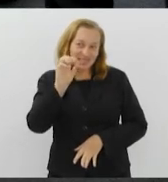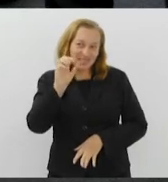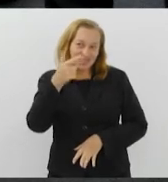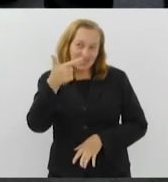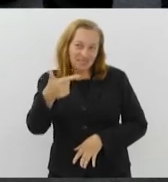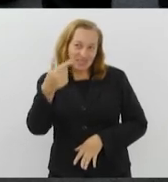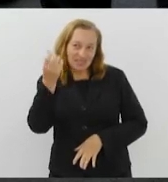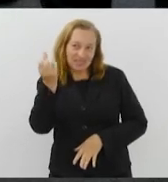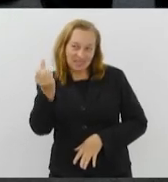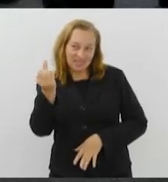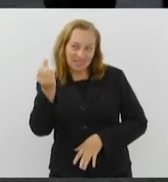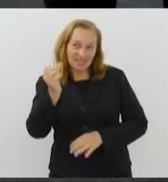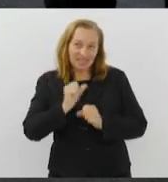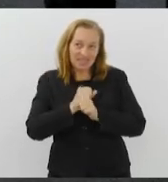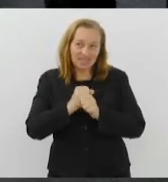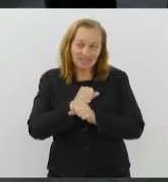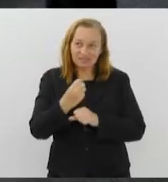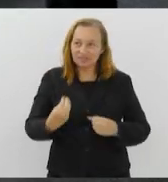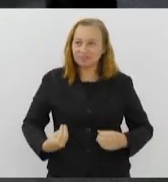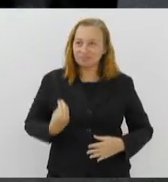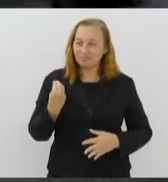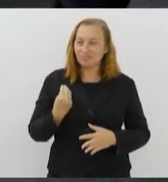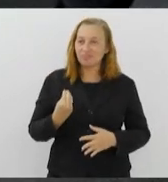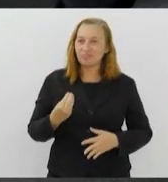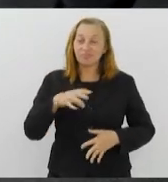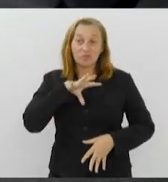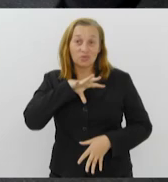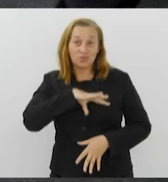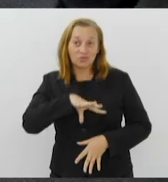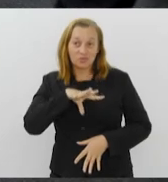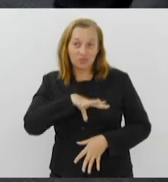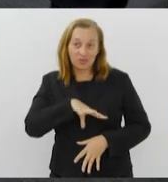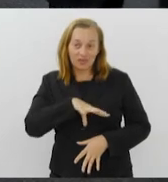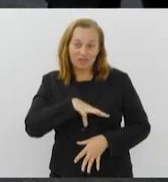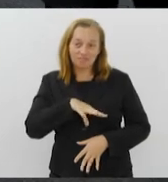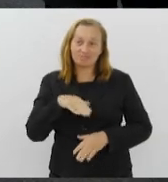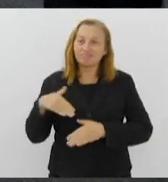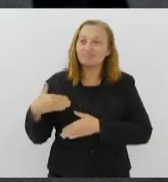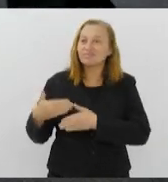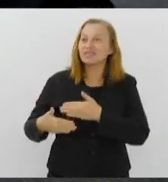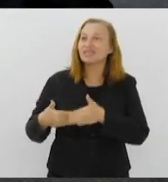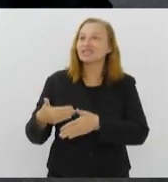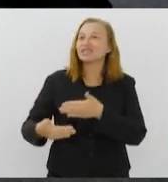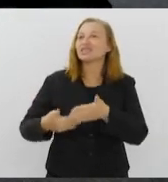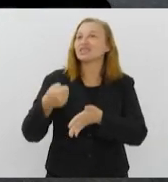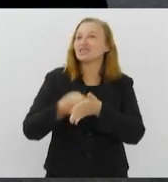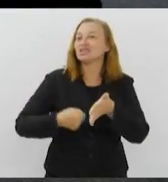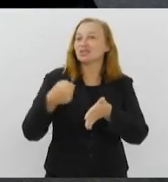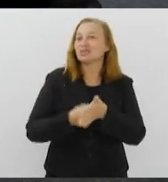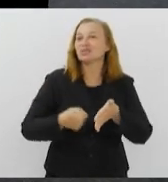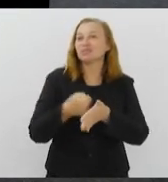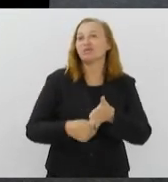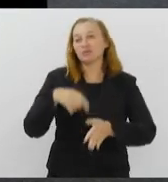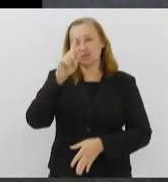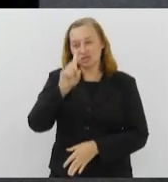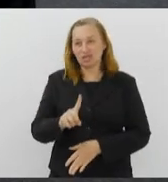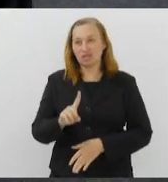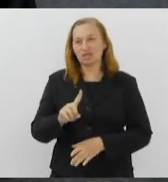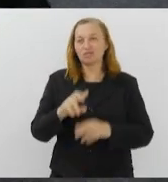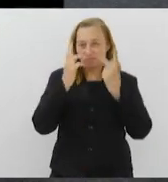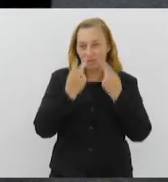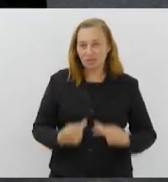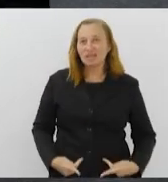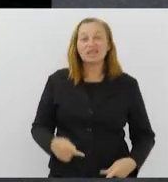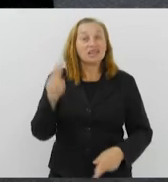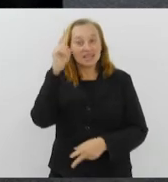126 anos de existência e o Vasco da Gama tem uma trajetória de luta pelos direitos humanos. É bom que a gente